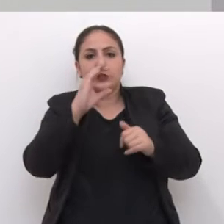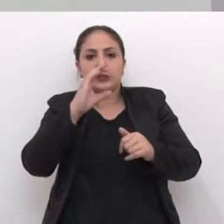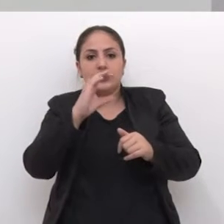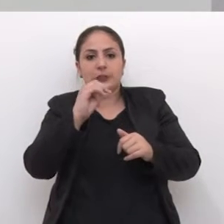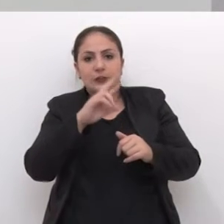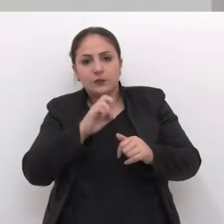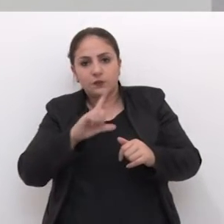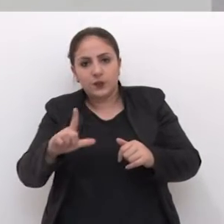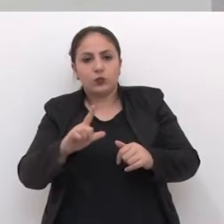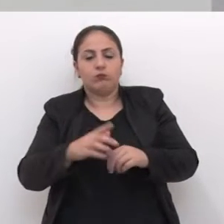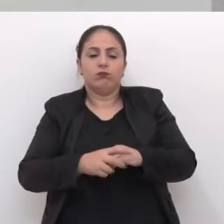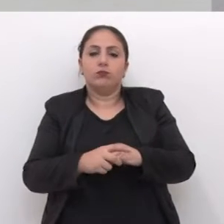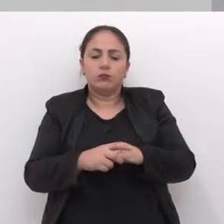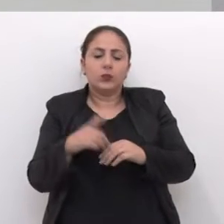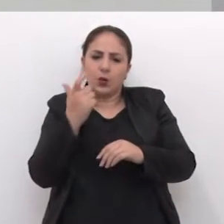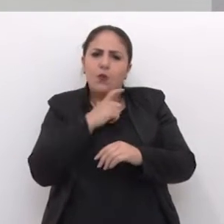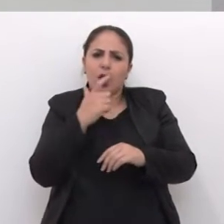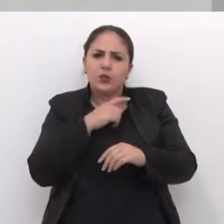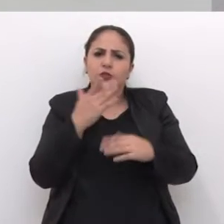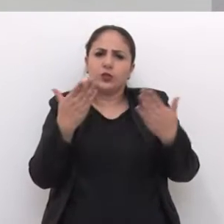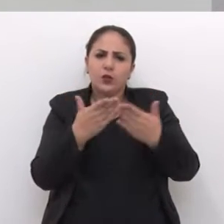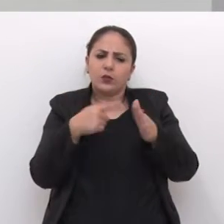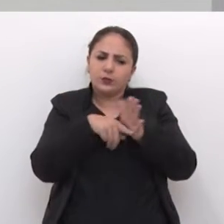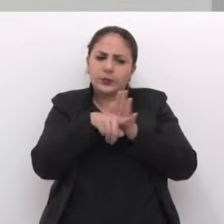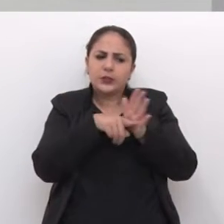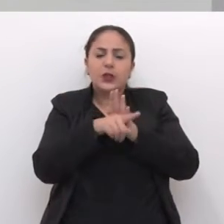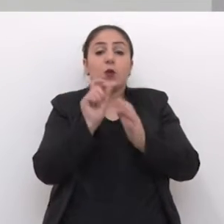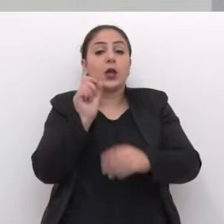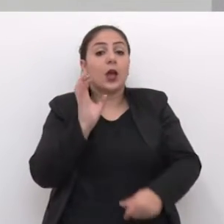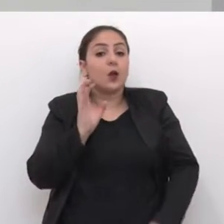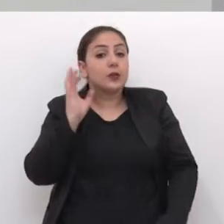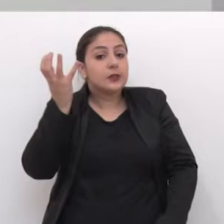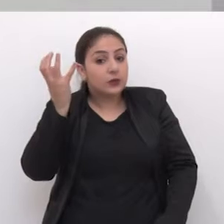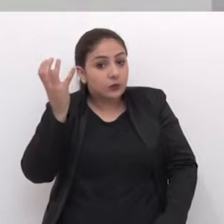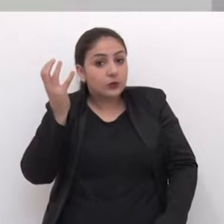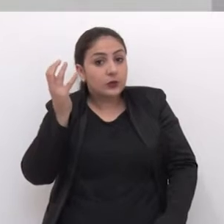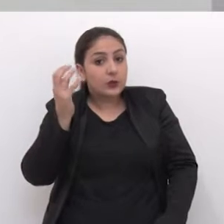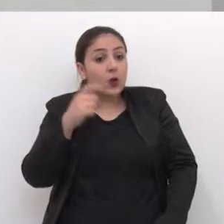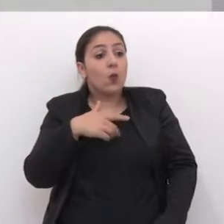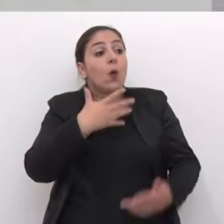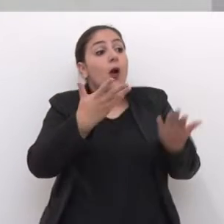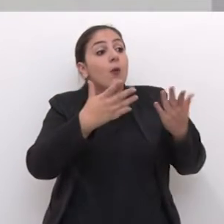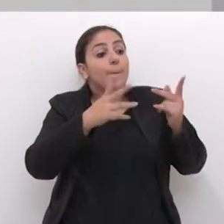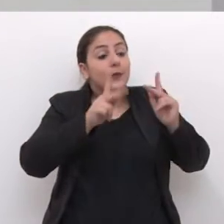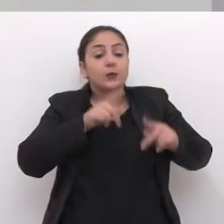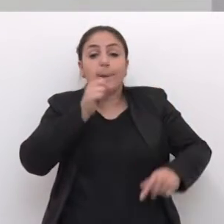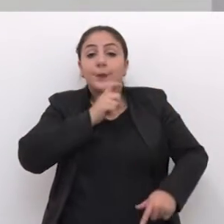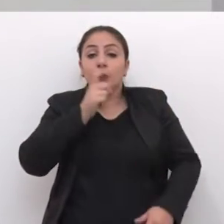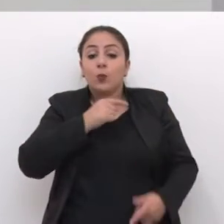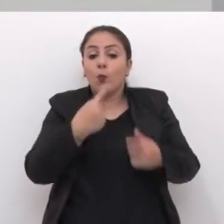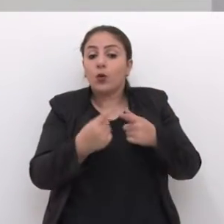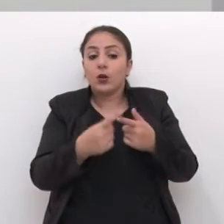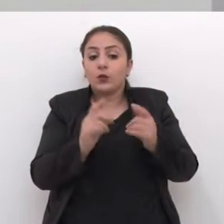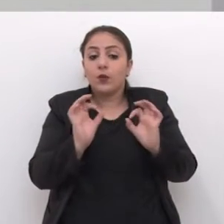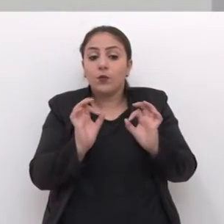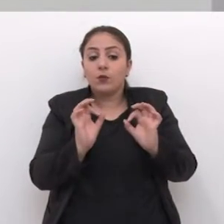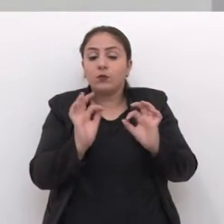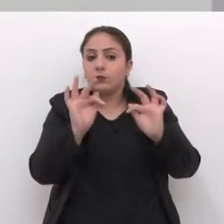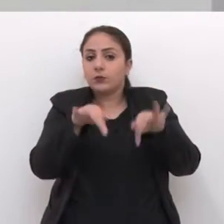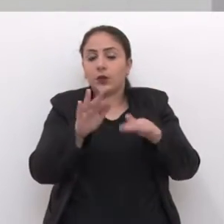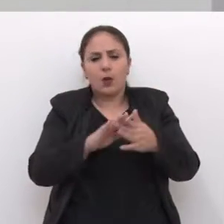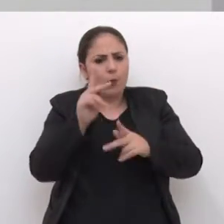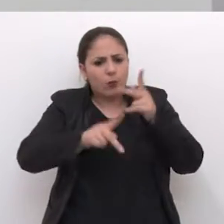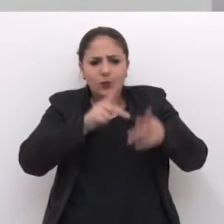inquérito civil pelo Ministério Público mesmo. Então eu acho que vai investigar o que está acontecendo, o que está acontecendo, quem está mentindo, por que não